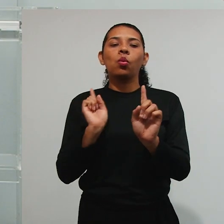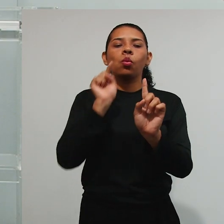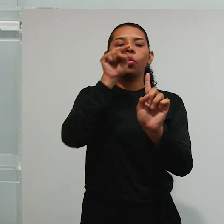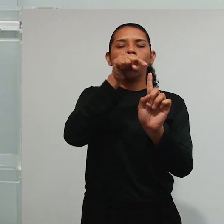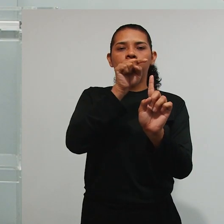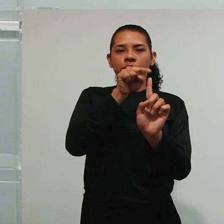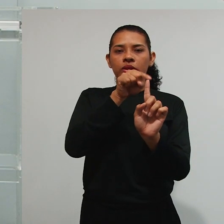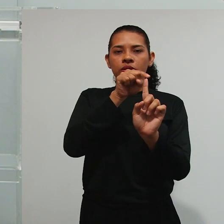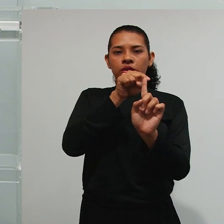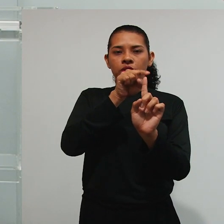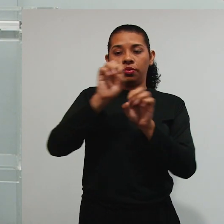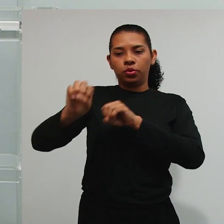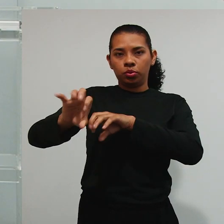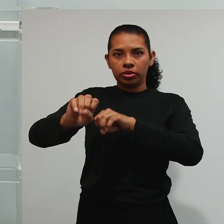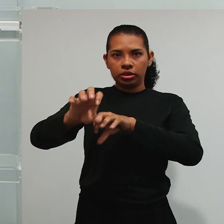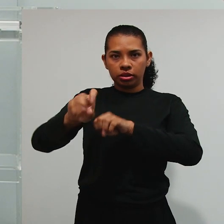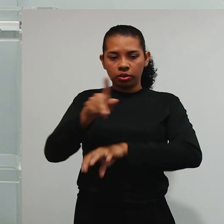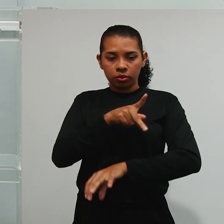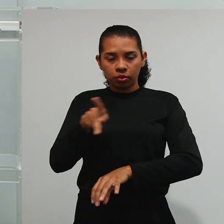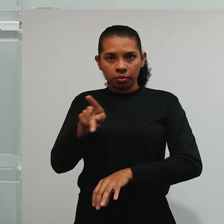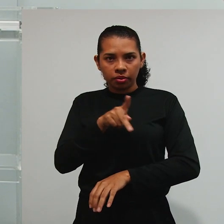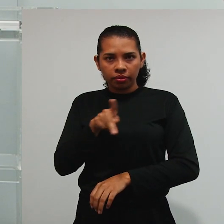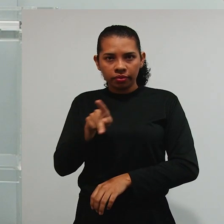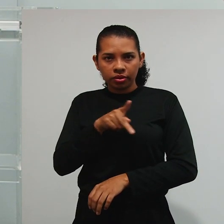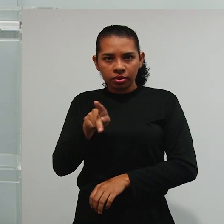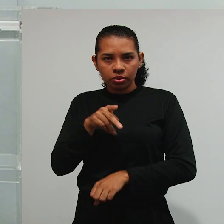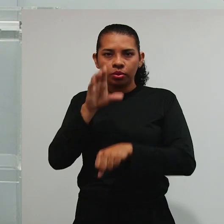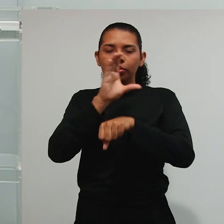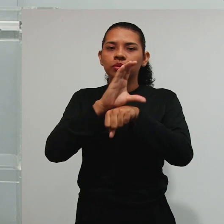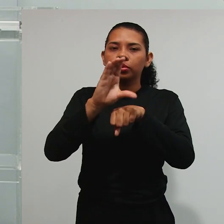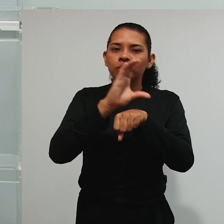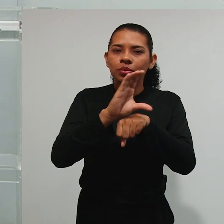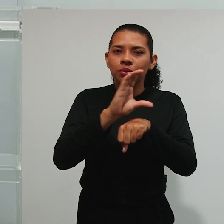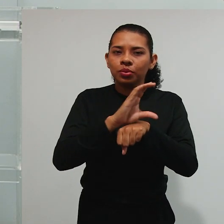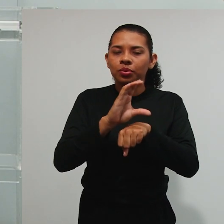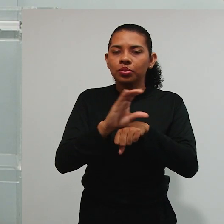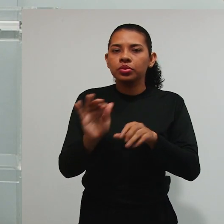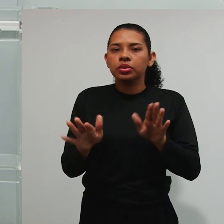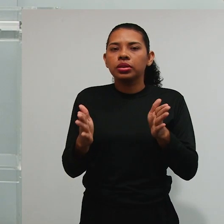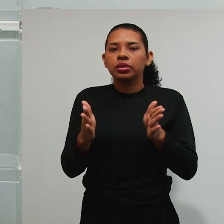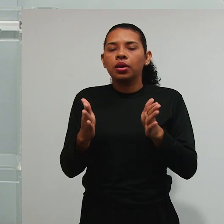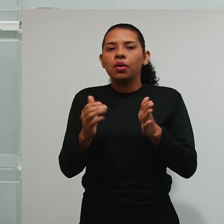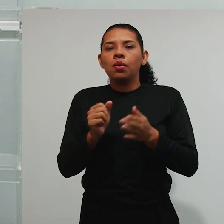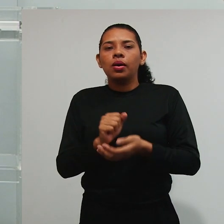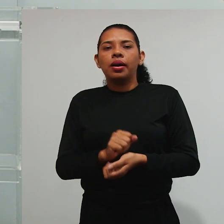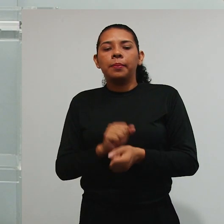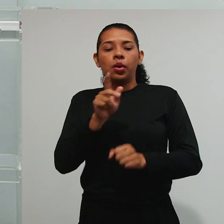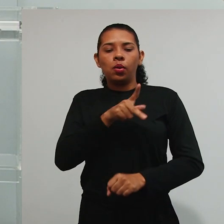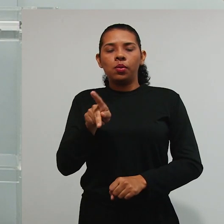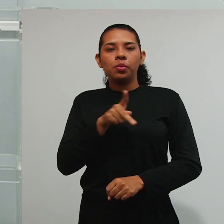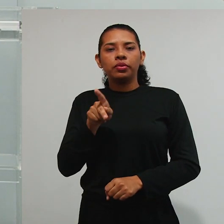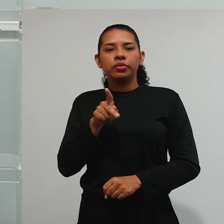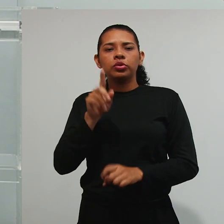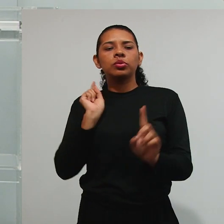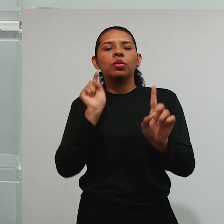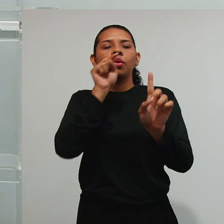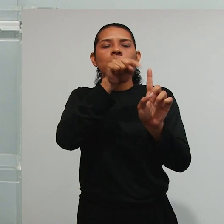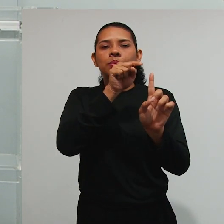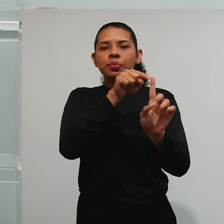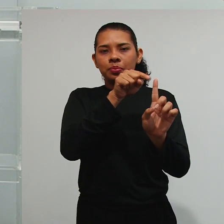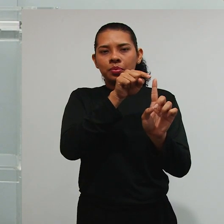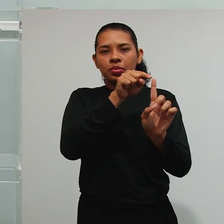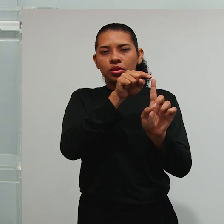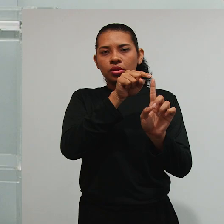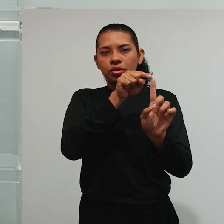do objetivo didático-pedagógico do professor, do curso. Então, a depender da